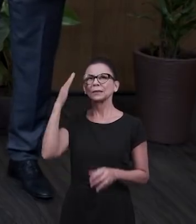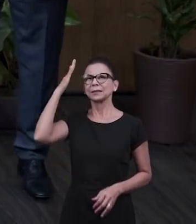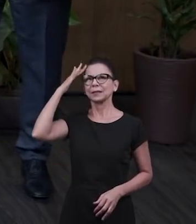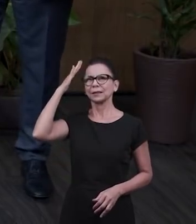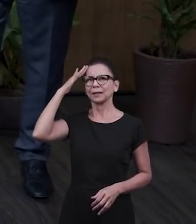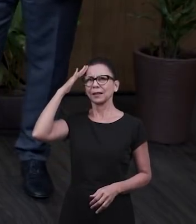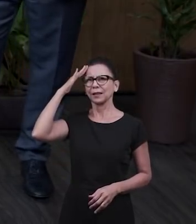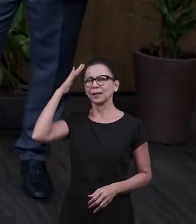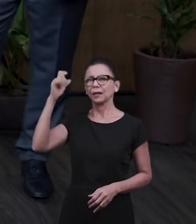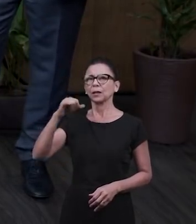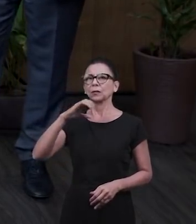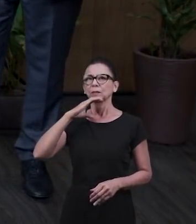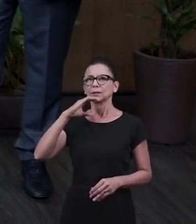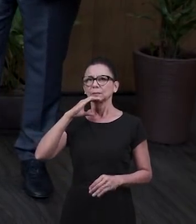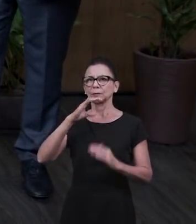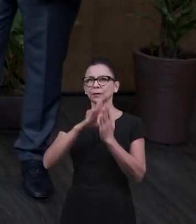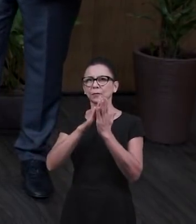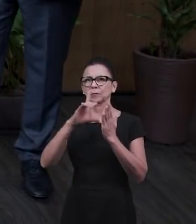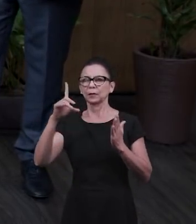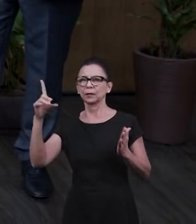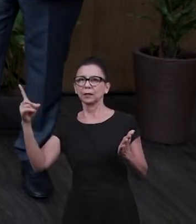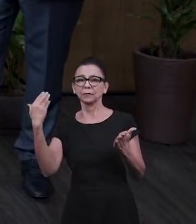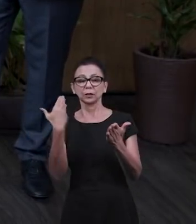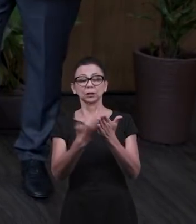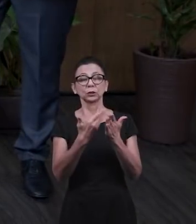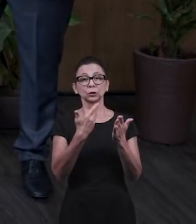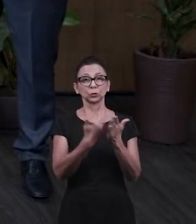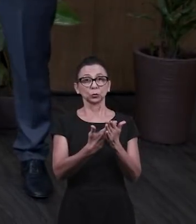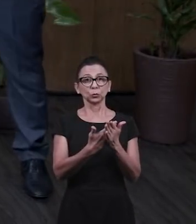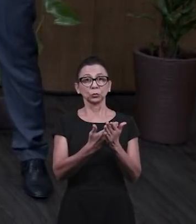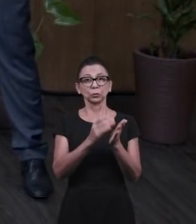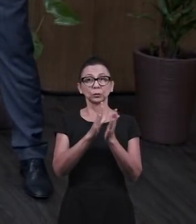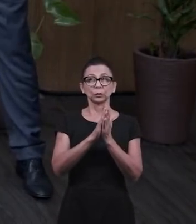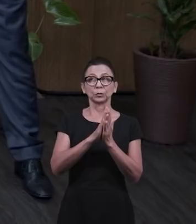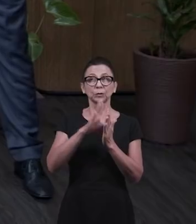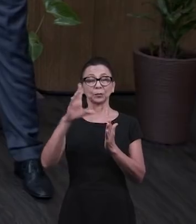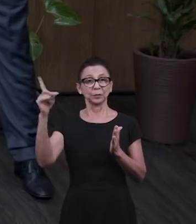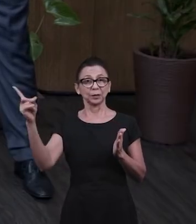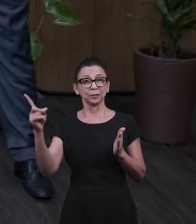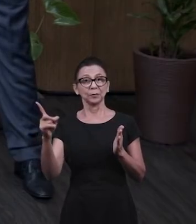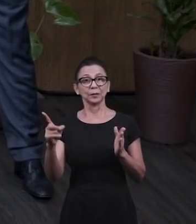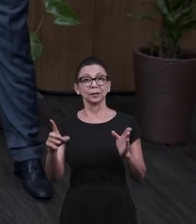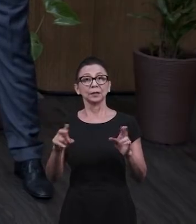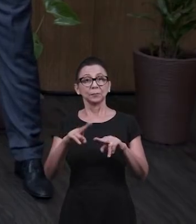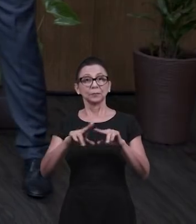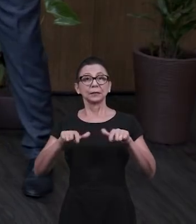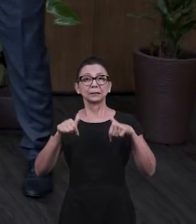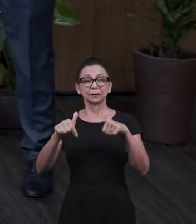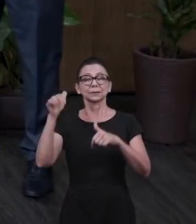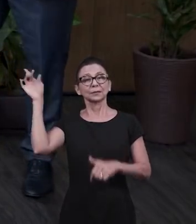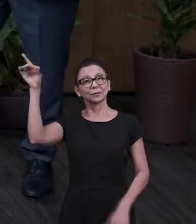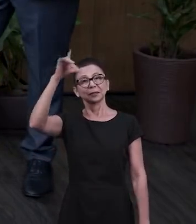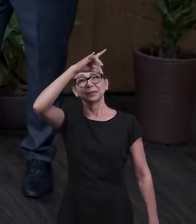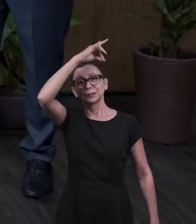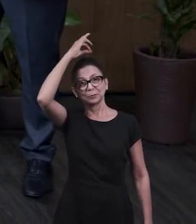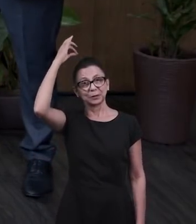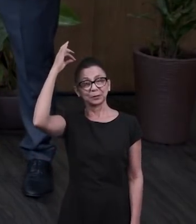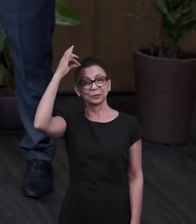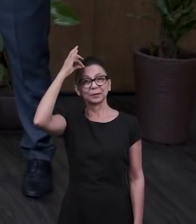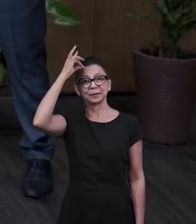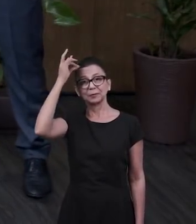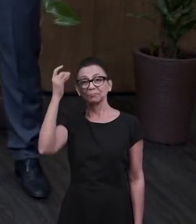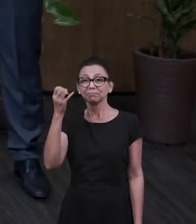Deus e pela ação do Espírito Santo. Não estando, então, devidamente firmada